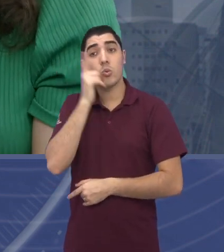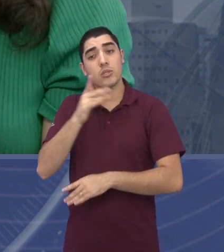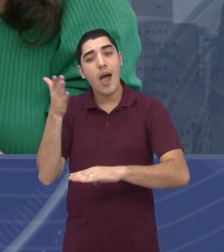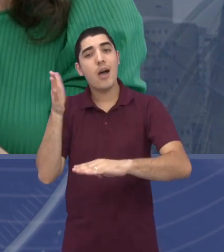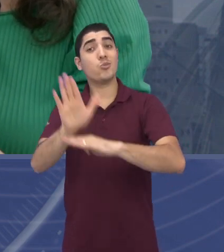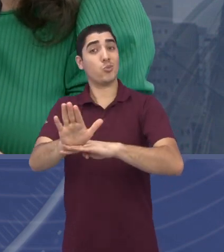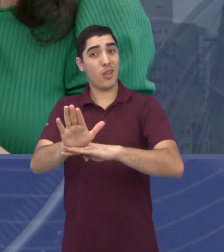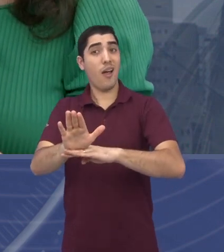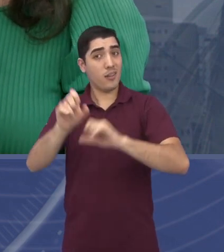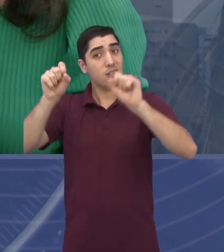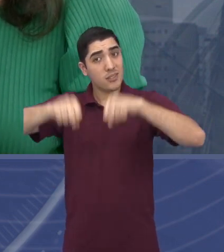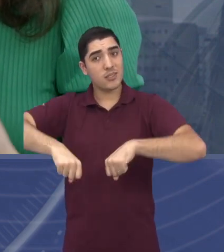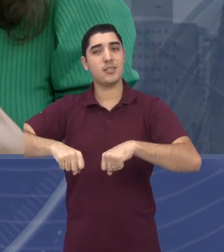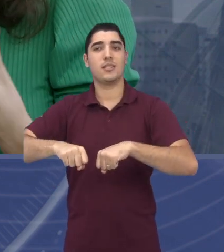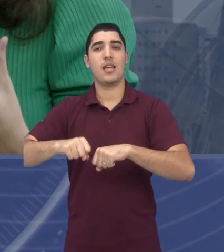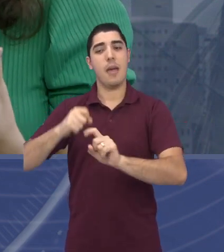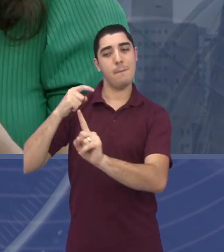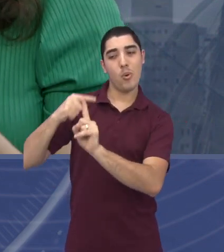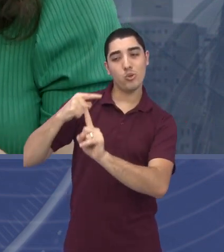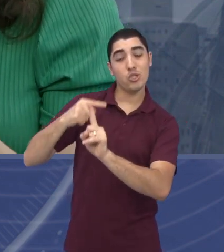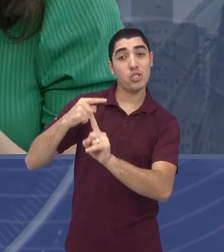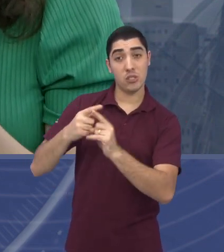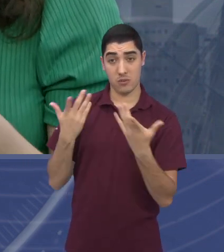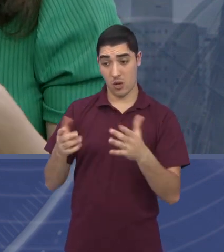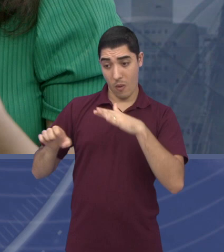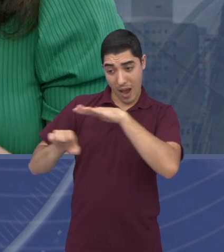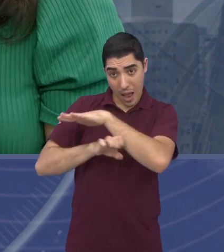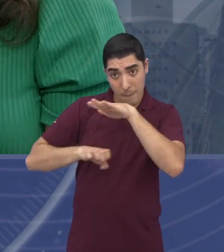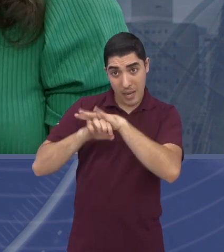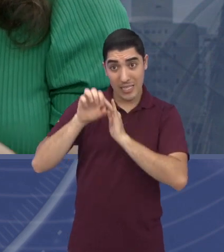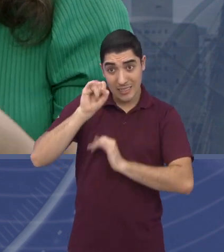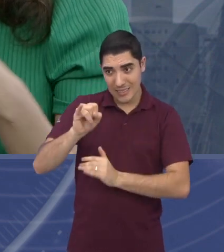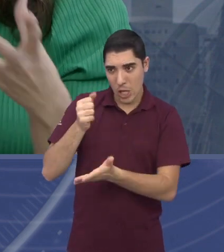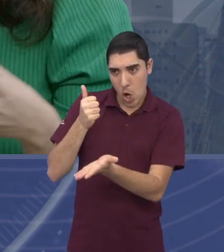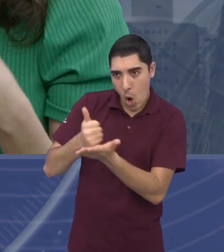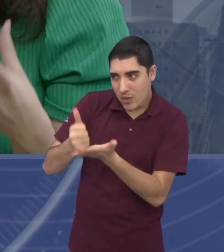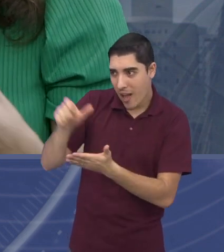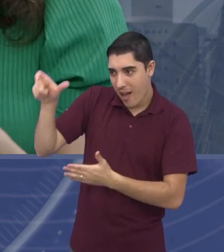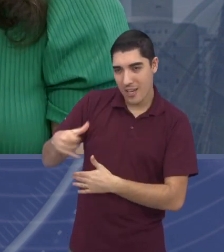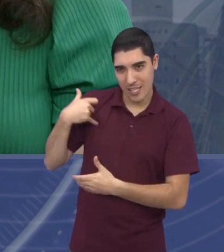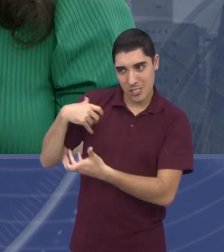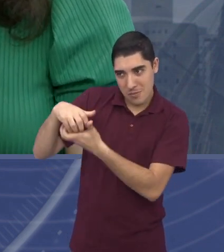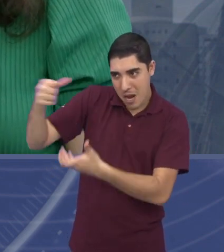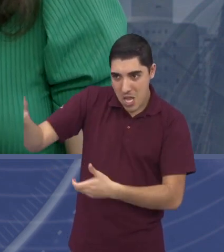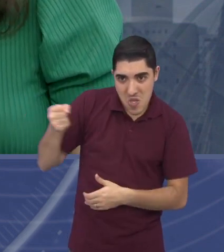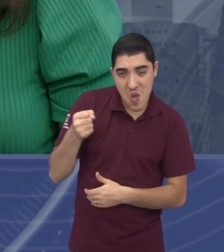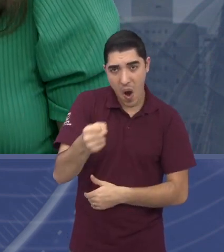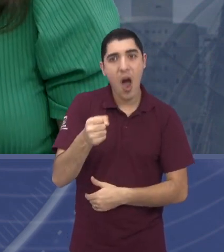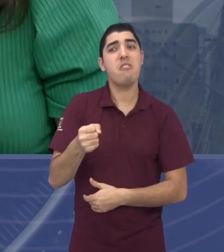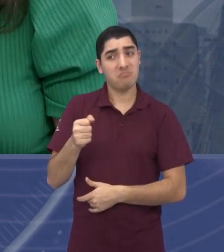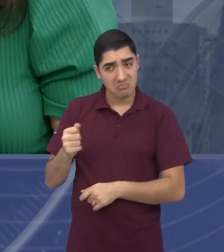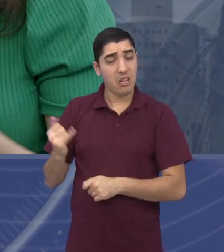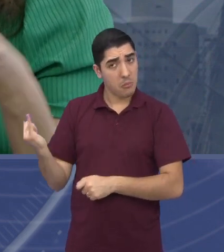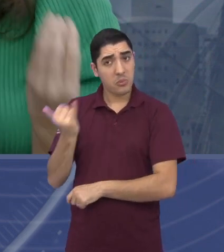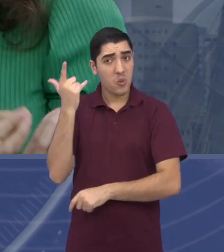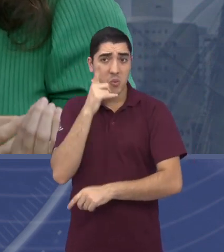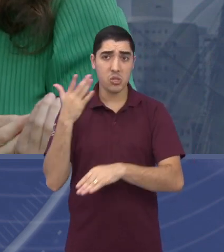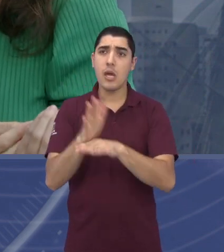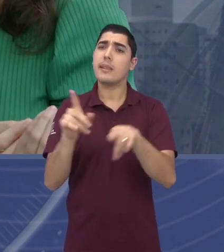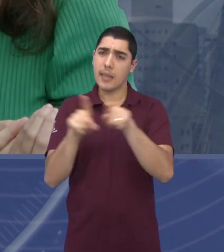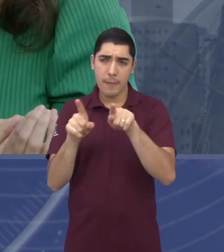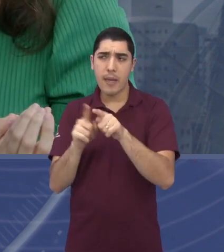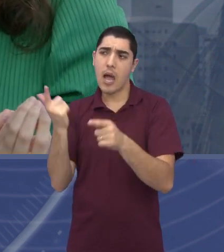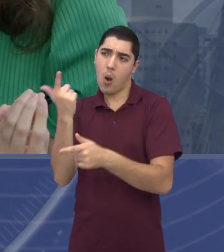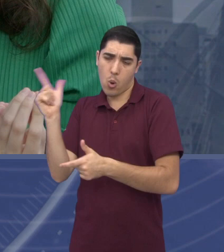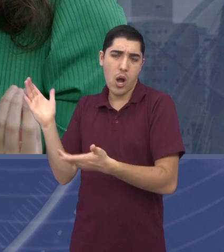benéfica, né? Então a gente vai ganhar, né? O contratante só tem a ganhar com essa pluralidade ali. Então, tanto de pessoas mais velhas, como de